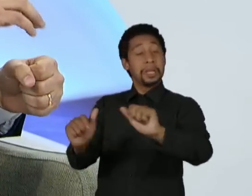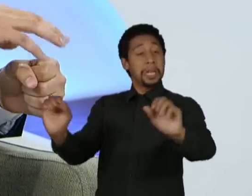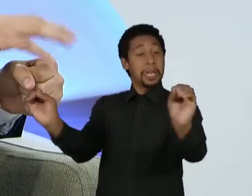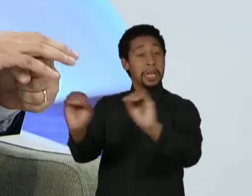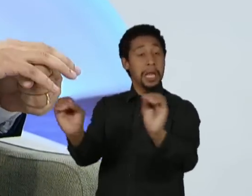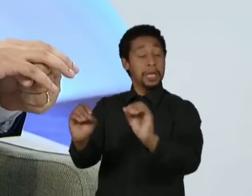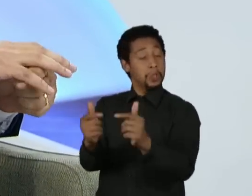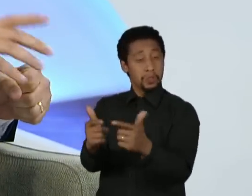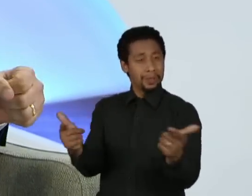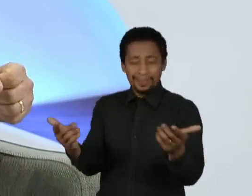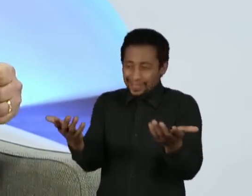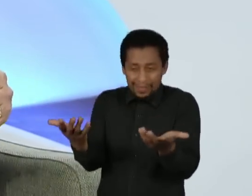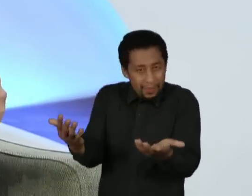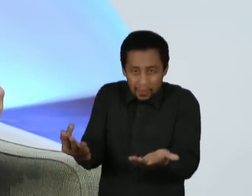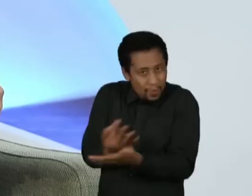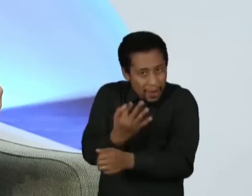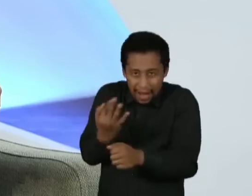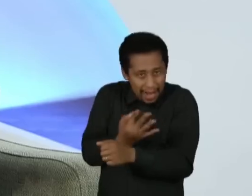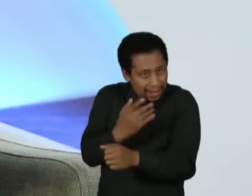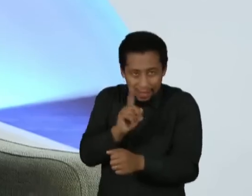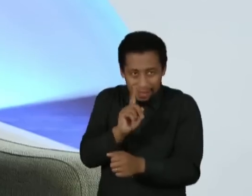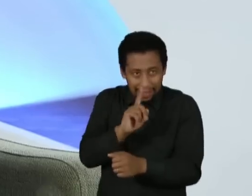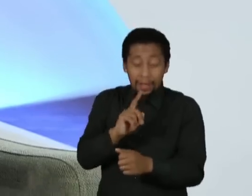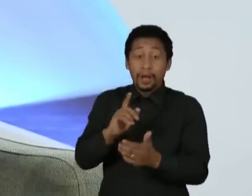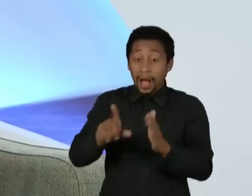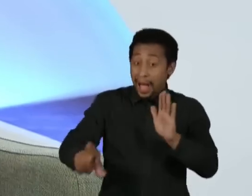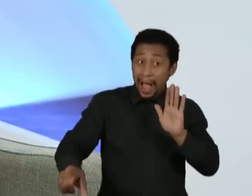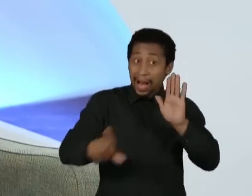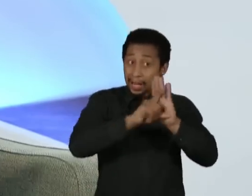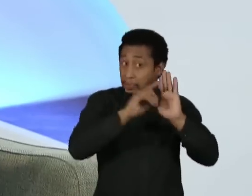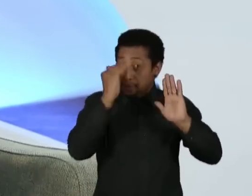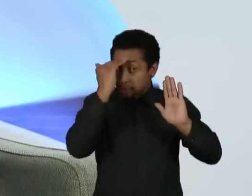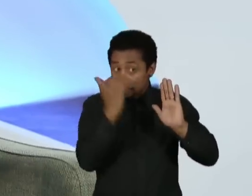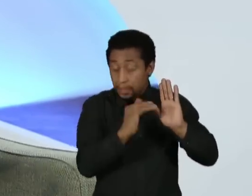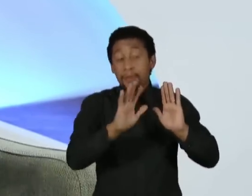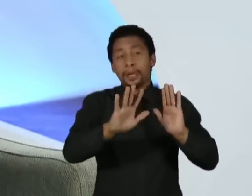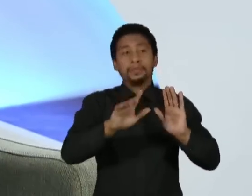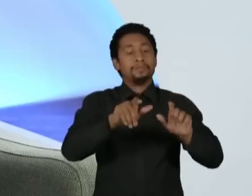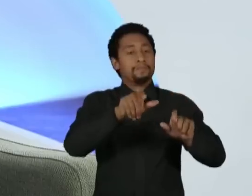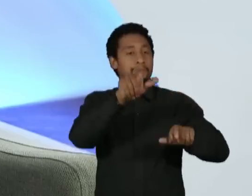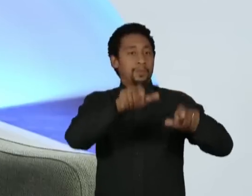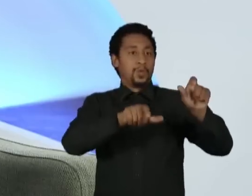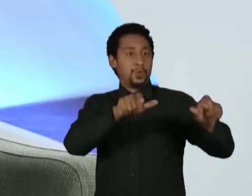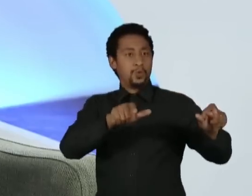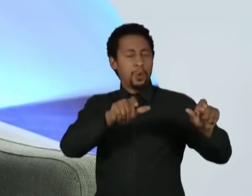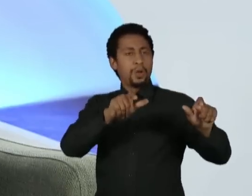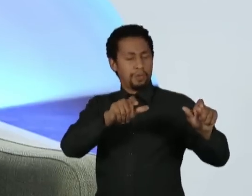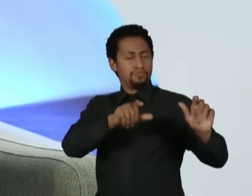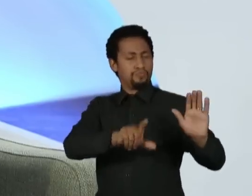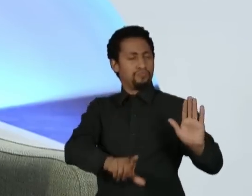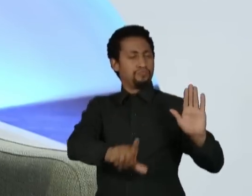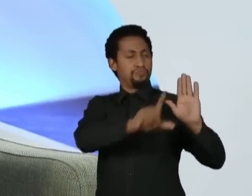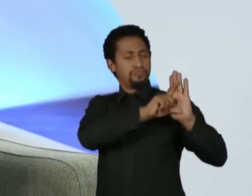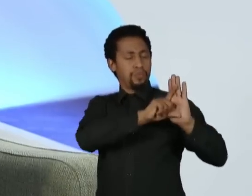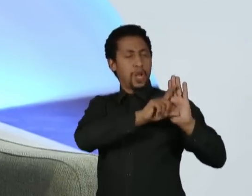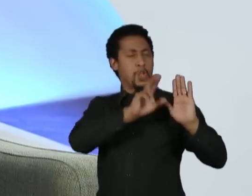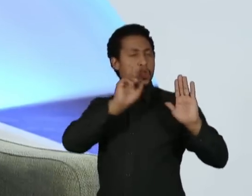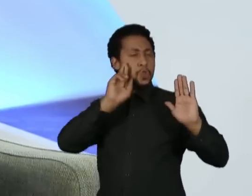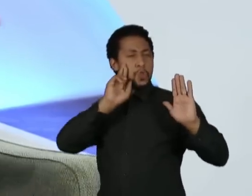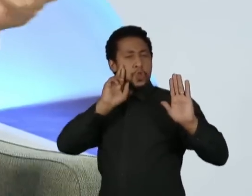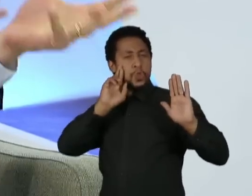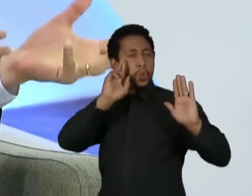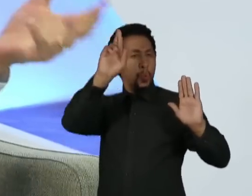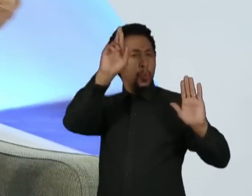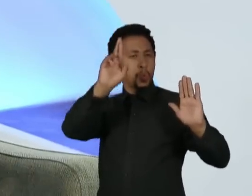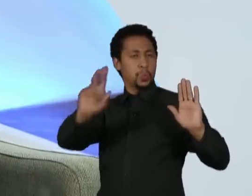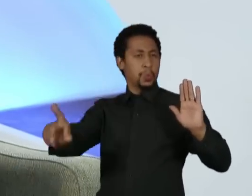atores que investigaram e aplicaram a lei. E o que esse sistema fez? O seguinte: os atores da lei, os donos da lei no Brasil, porque no Brasil a gente tem donos da lei, donos do